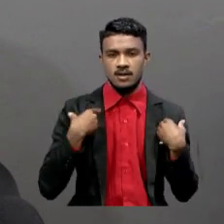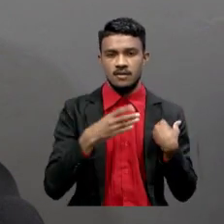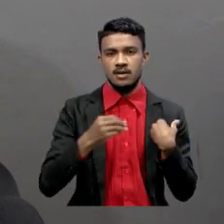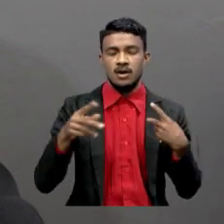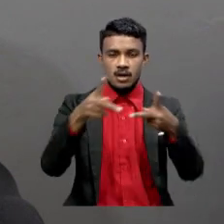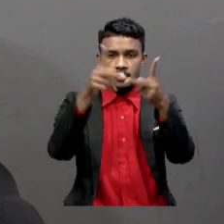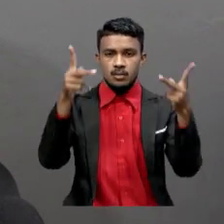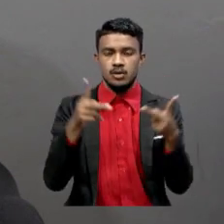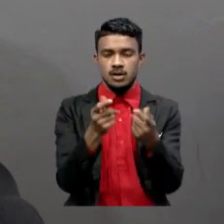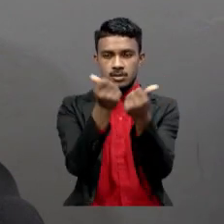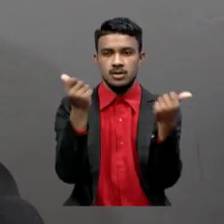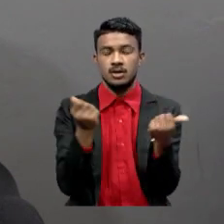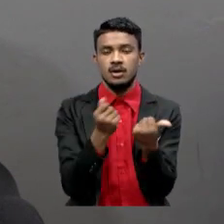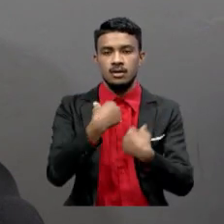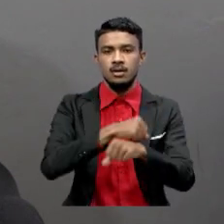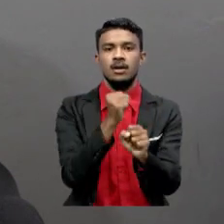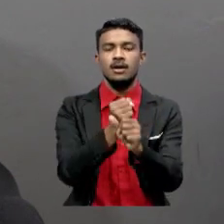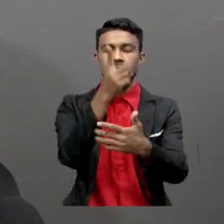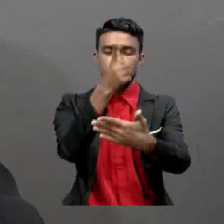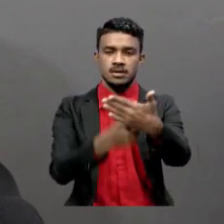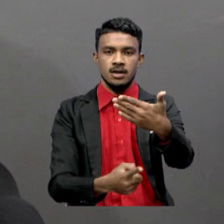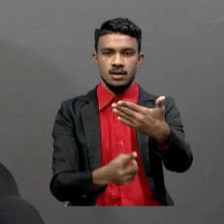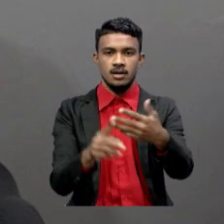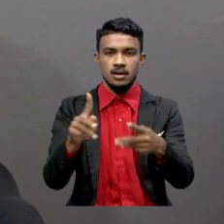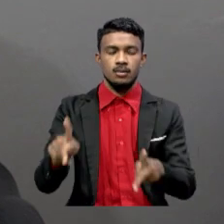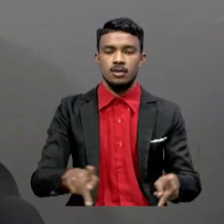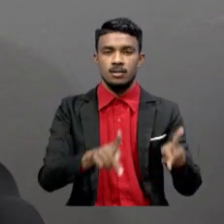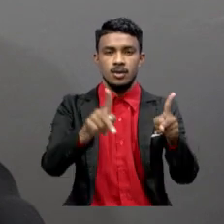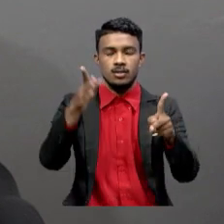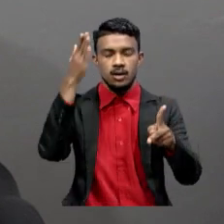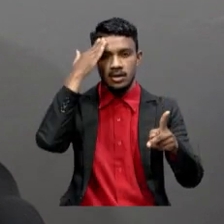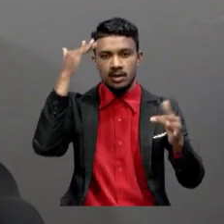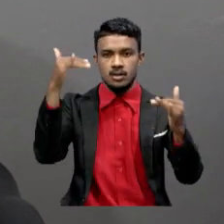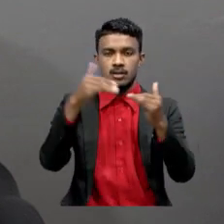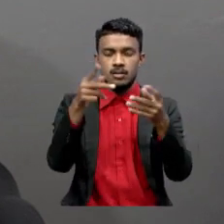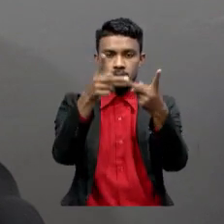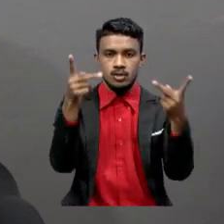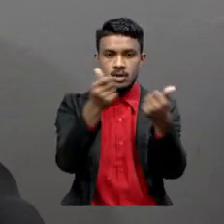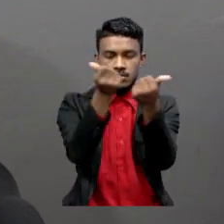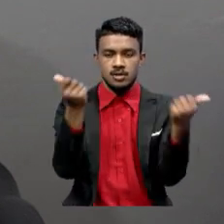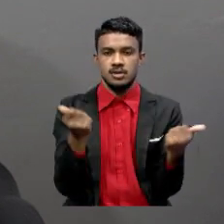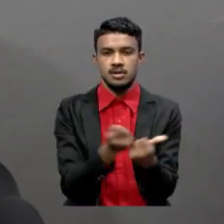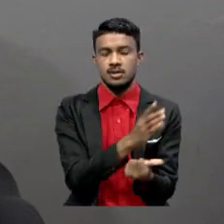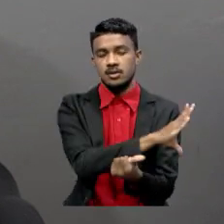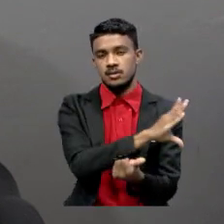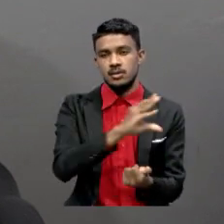no subregional e atalo saída. Público nos atene, cata e a conferência apostos administrativos será, no subregional